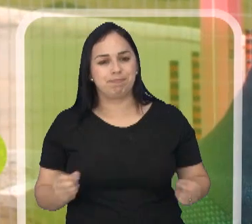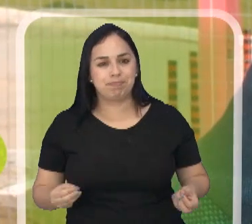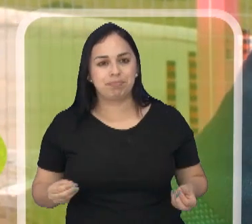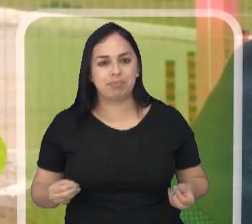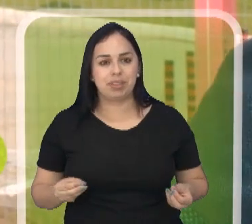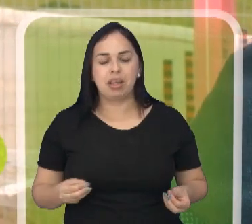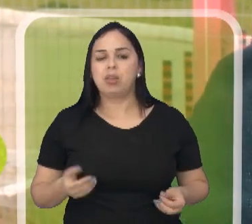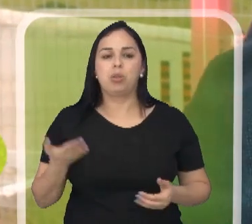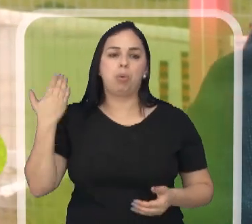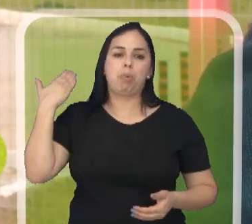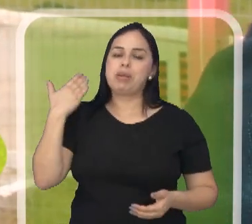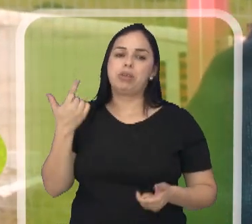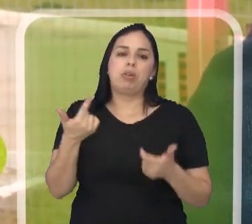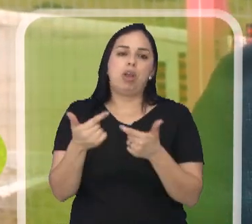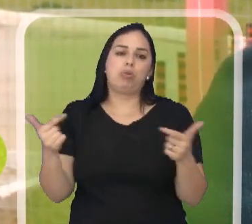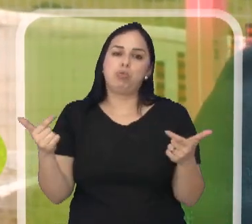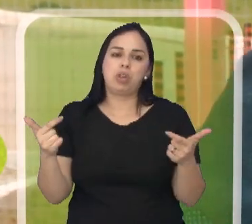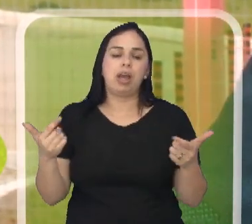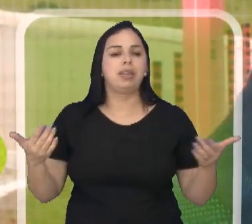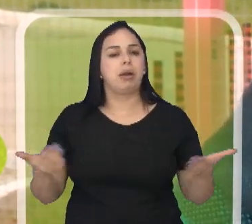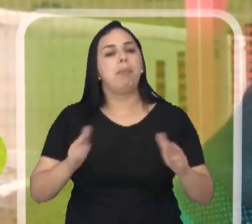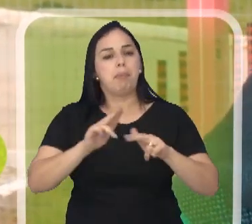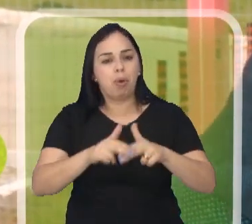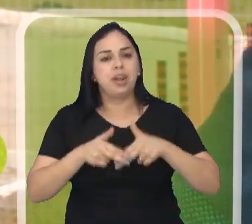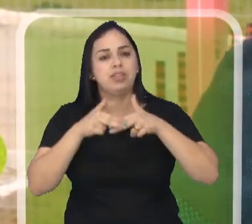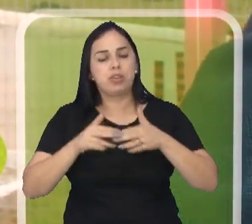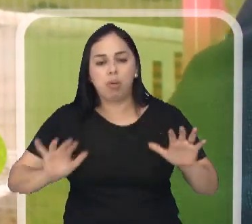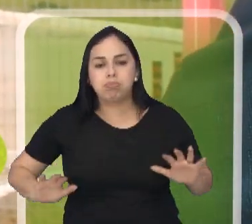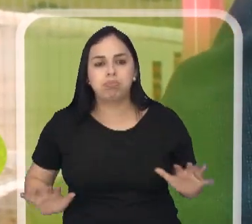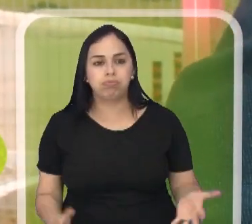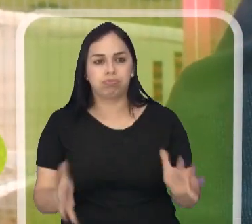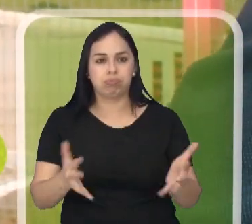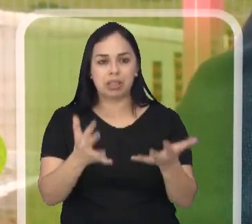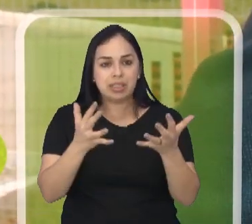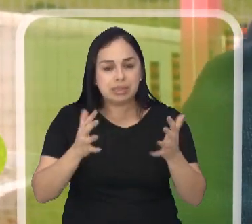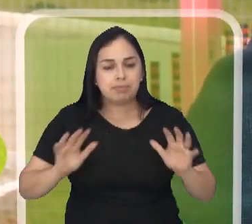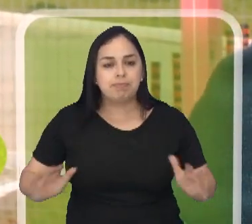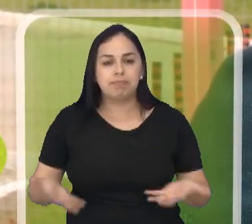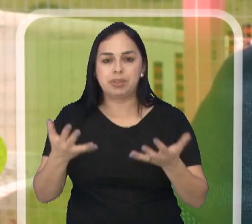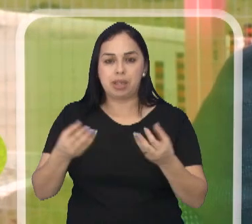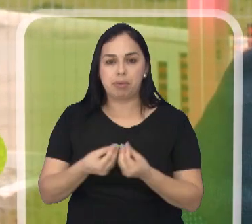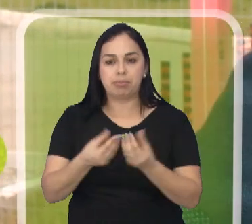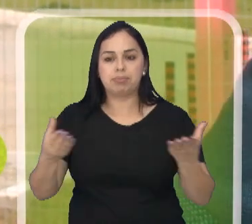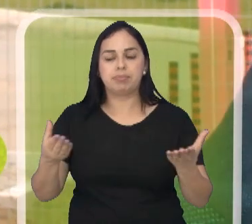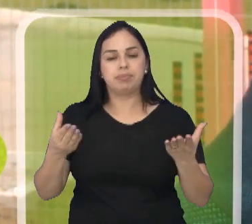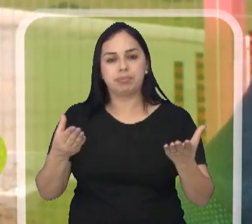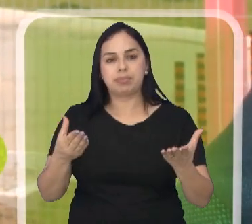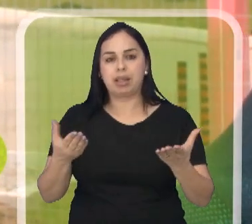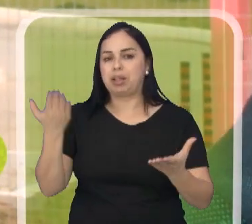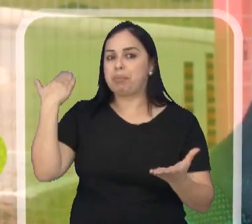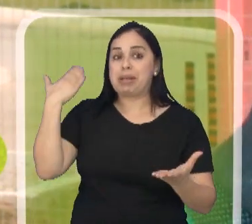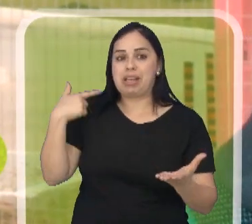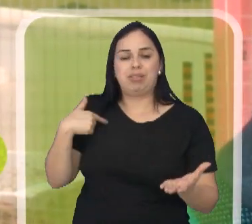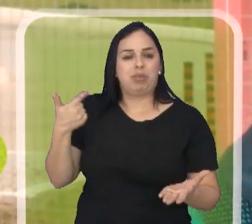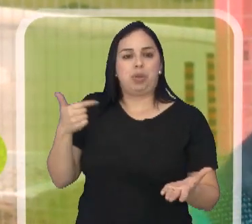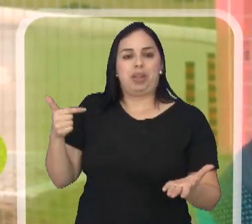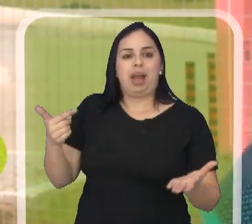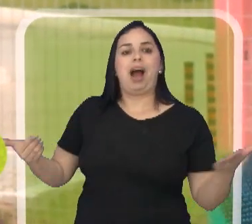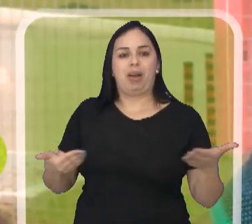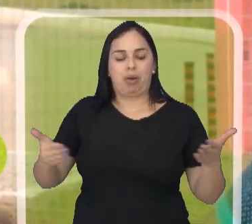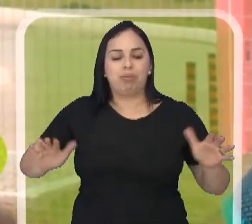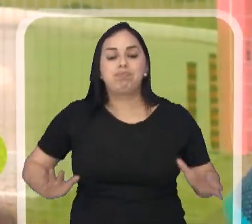o que eu não tive no começo, sabe? Então eu procuro sempre dar tudo aquilo que eu não tive. Então eu acho que essa pista,